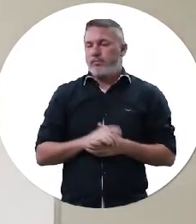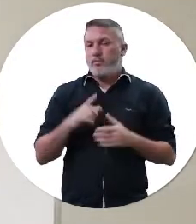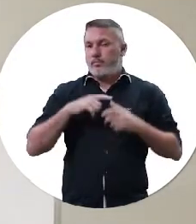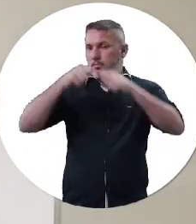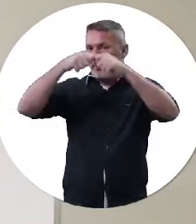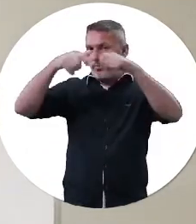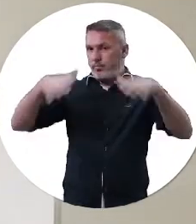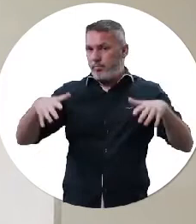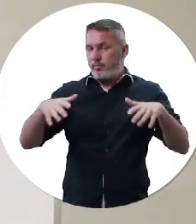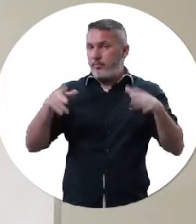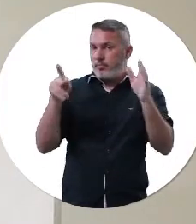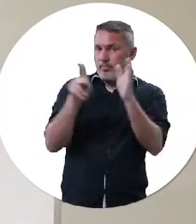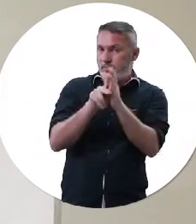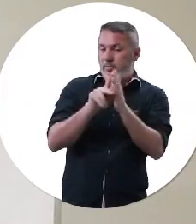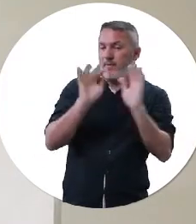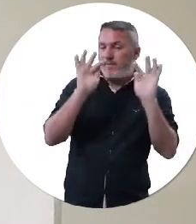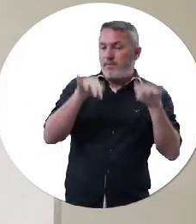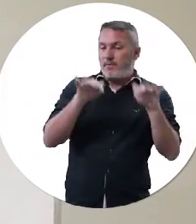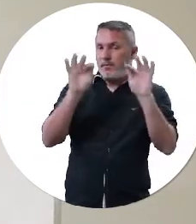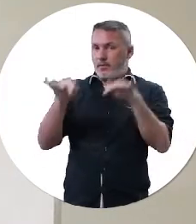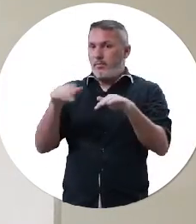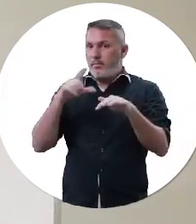Hidrocarboneto.